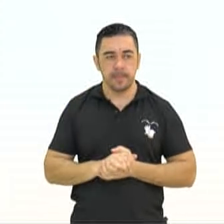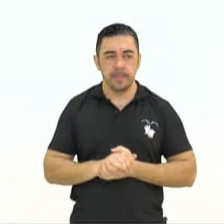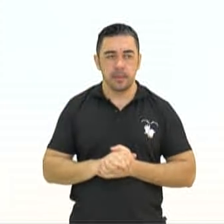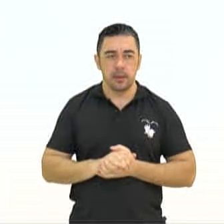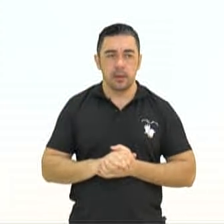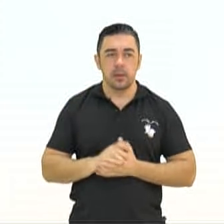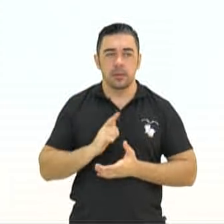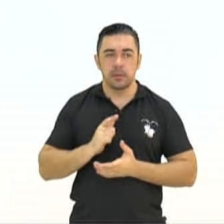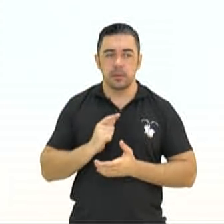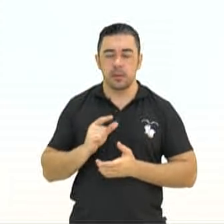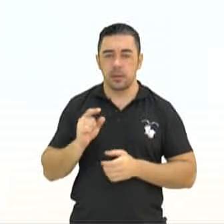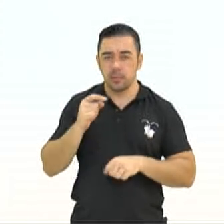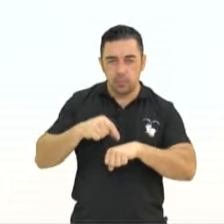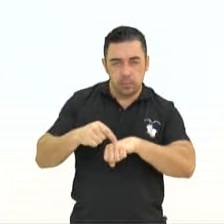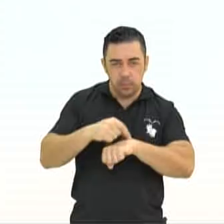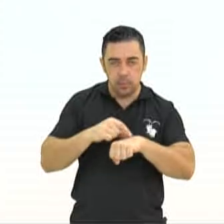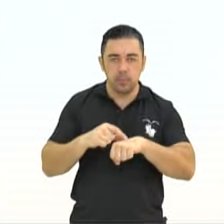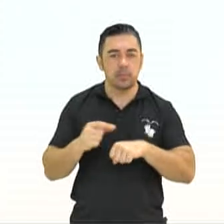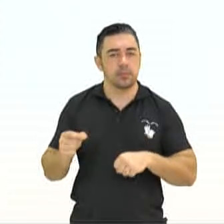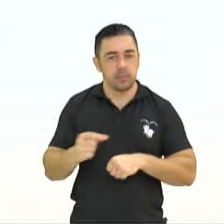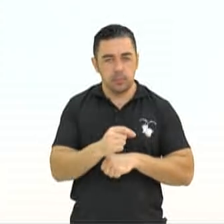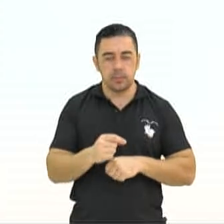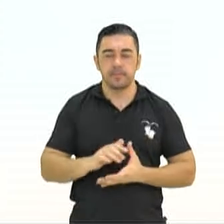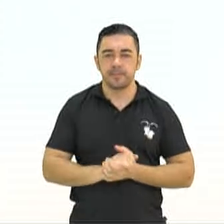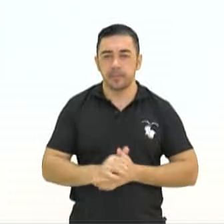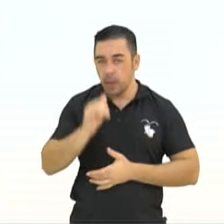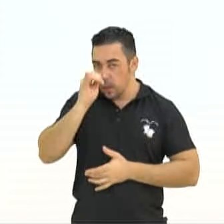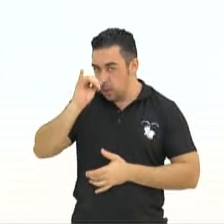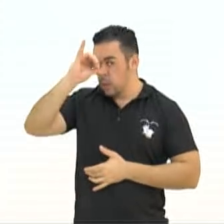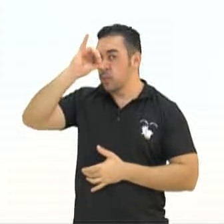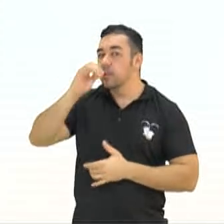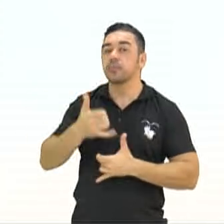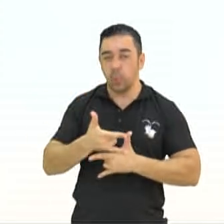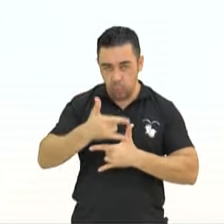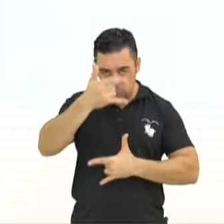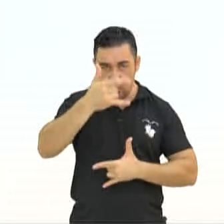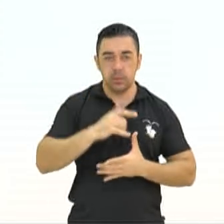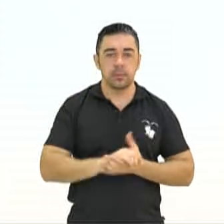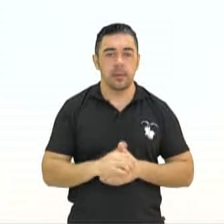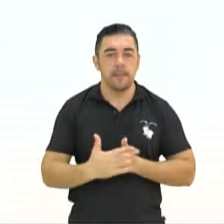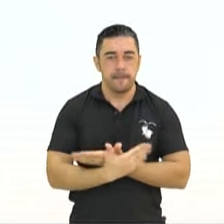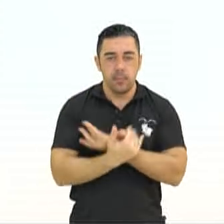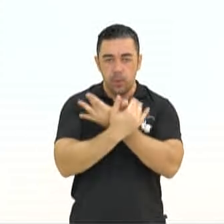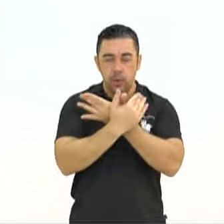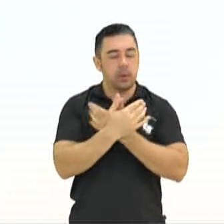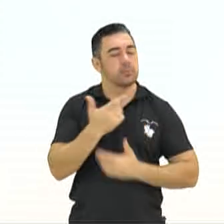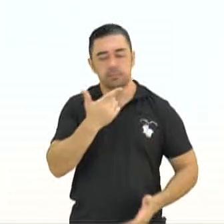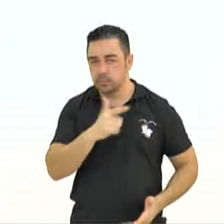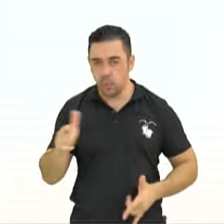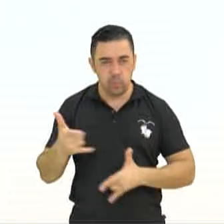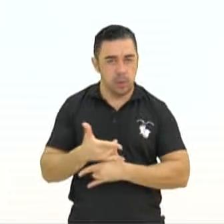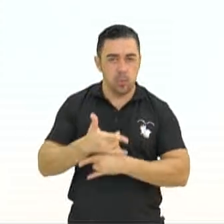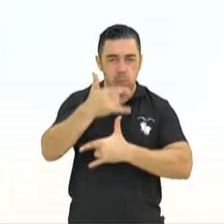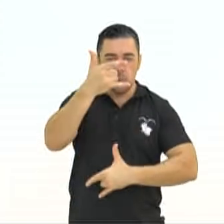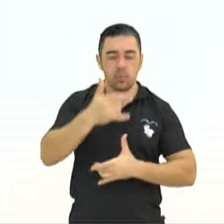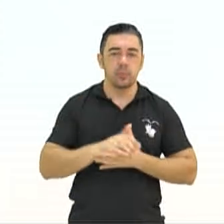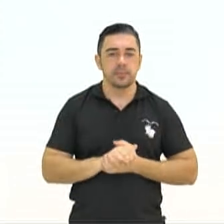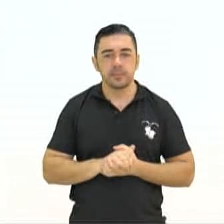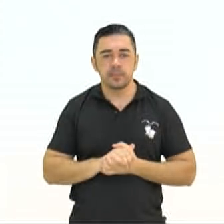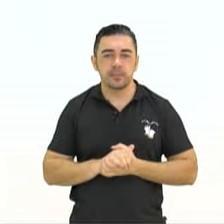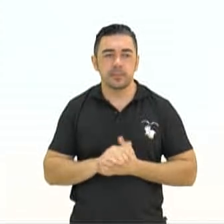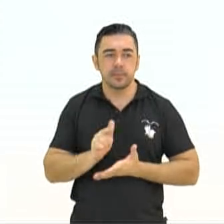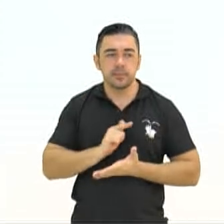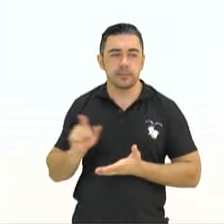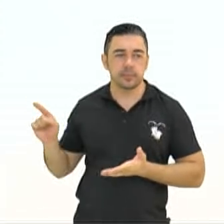joaninha, invertebrado. O rinoceronte, vertebrado. Borboleta, invertebrado. Aqui a gente